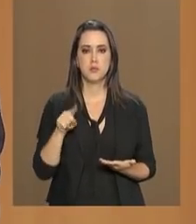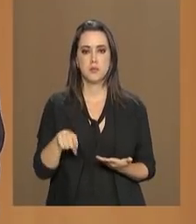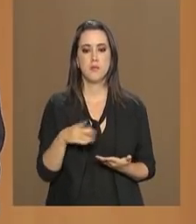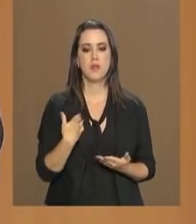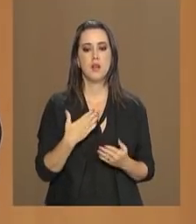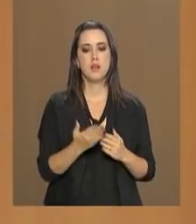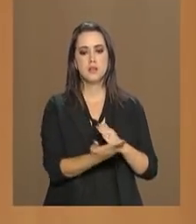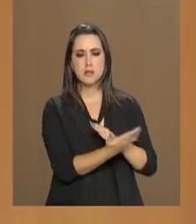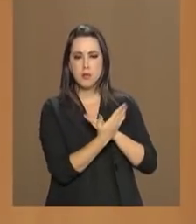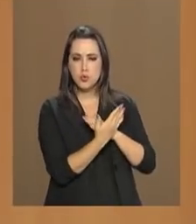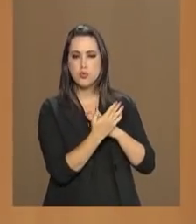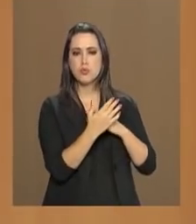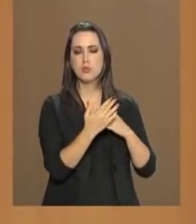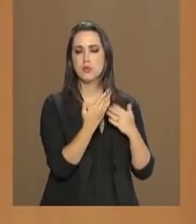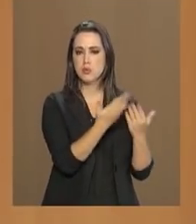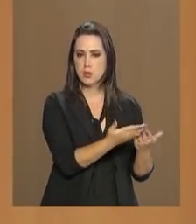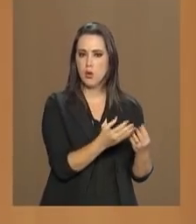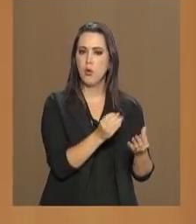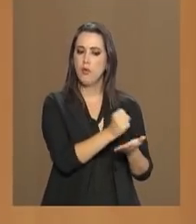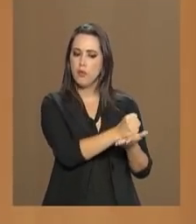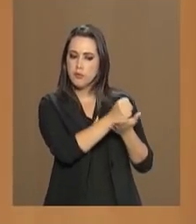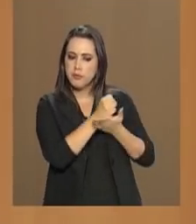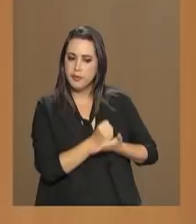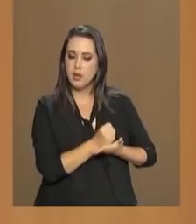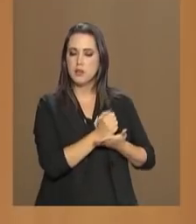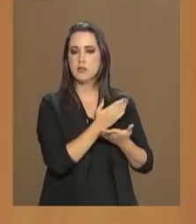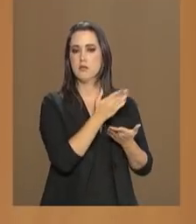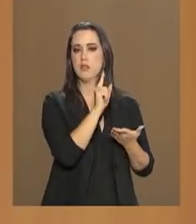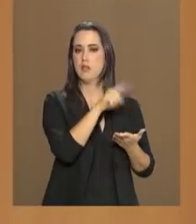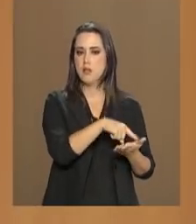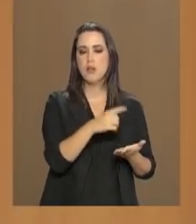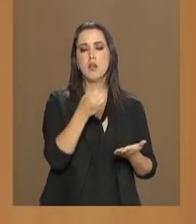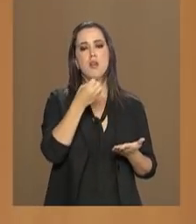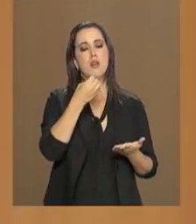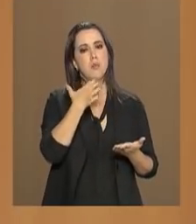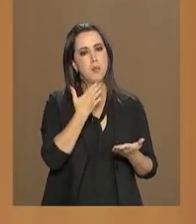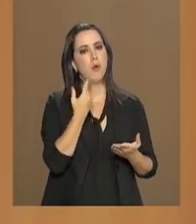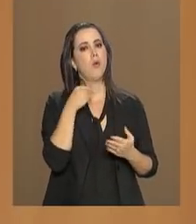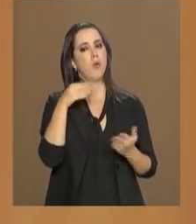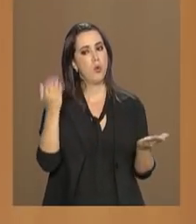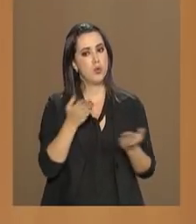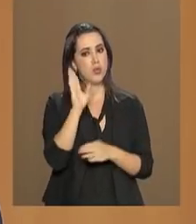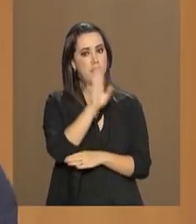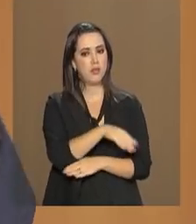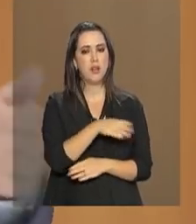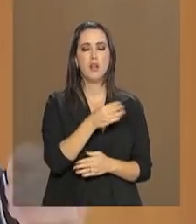essa cordialidade, né, essa disponibilidade de informações. Realmente a tarde foi muito produtiva.